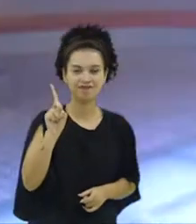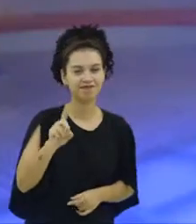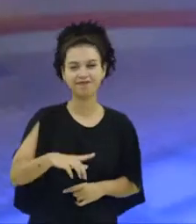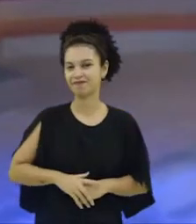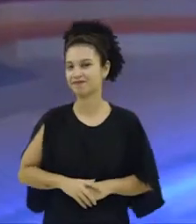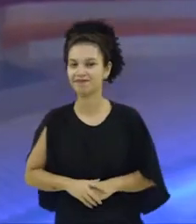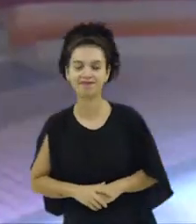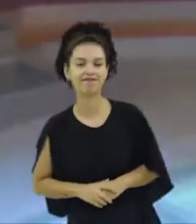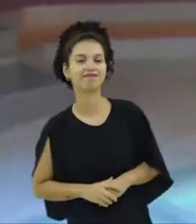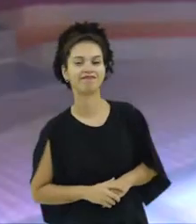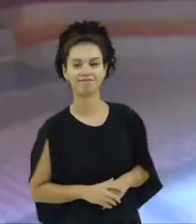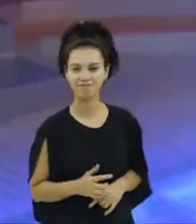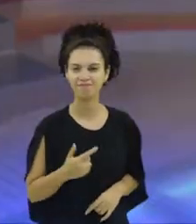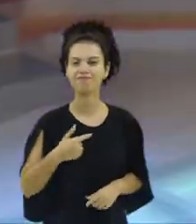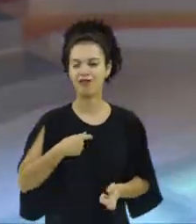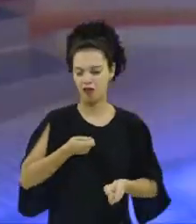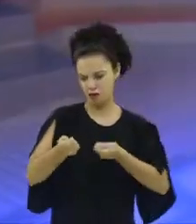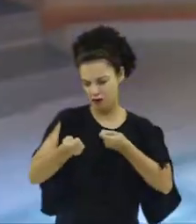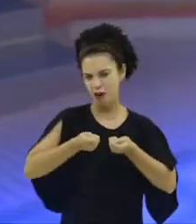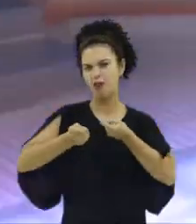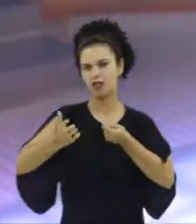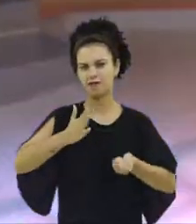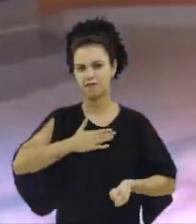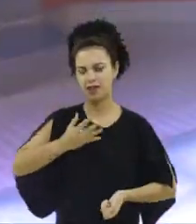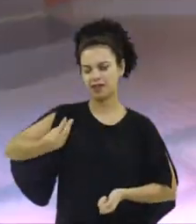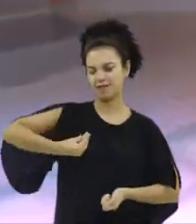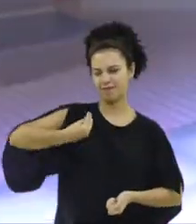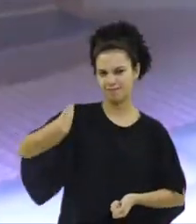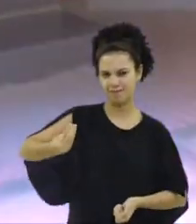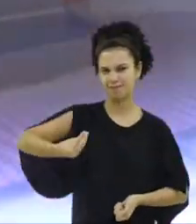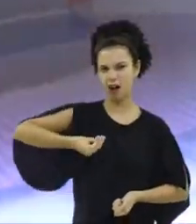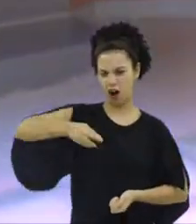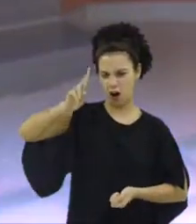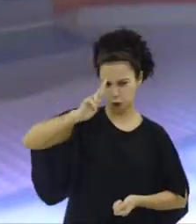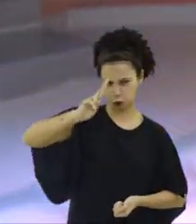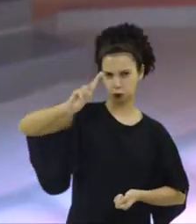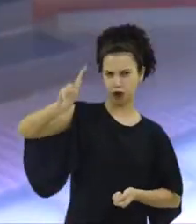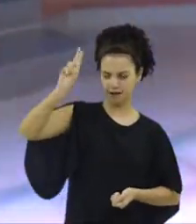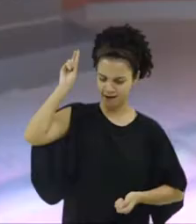tudo virou alegria. Eu adoro me sentir assim.